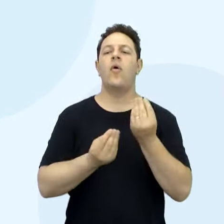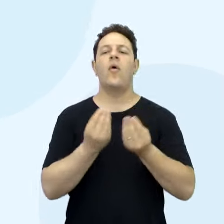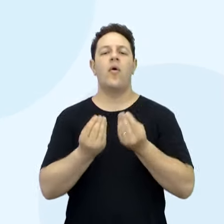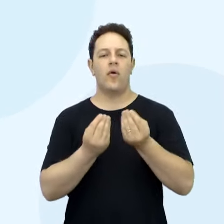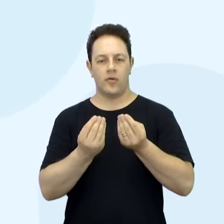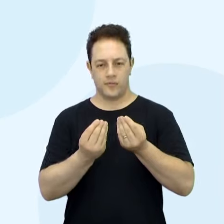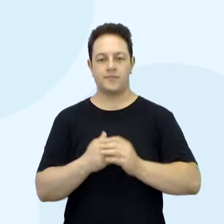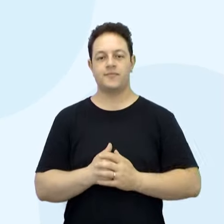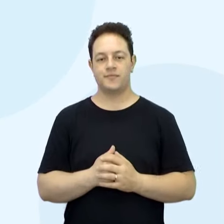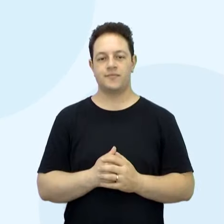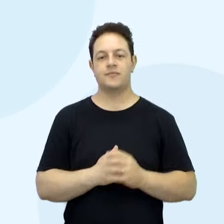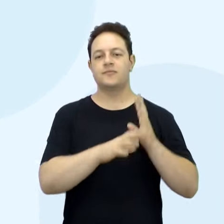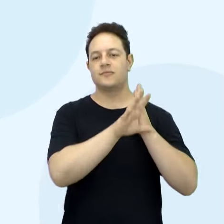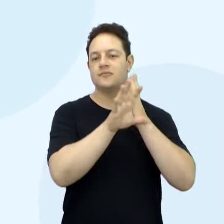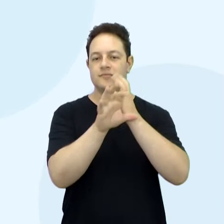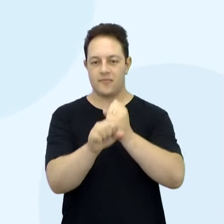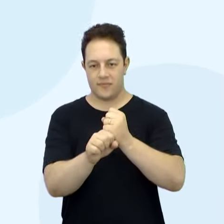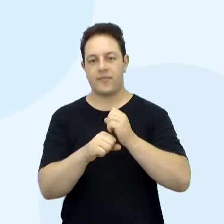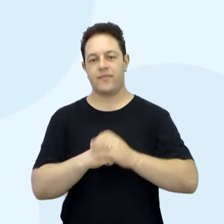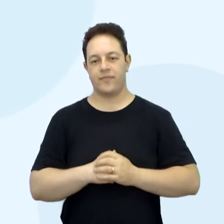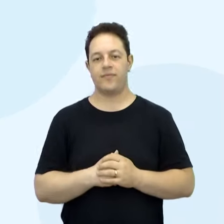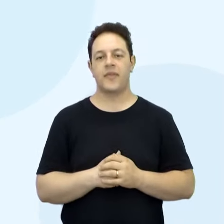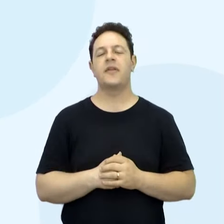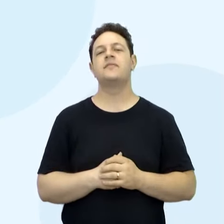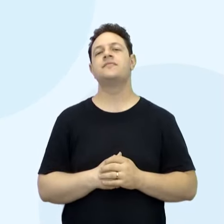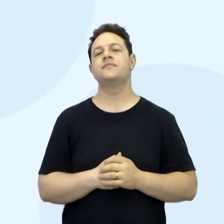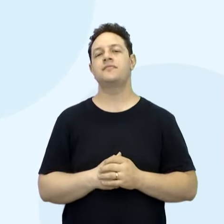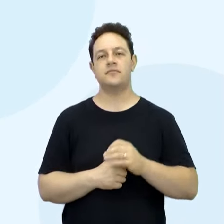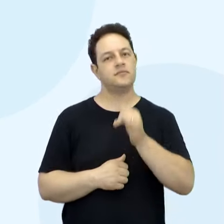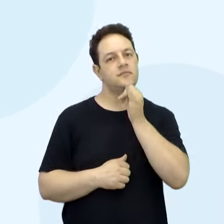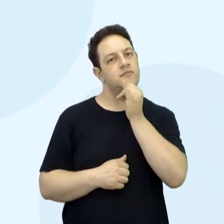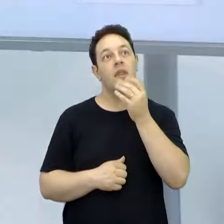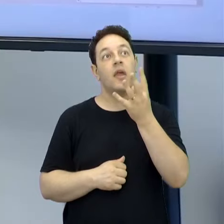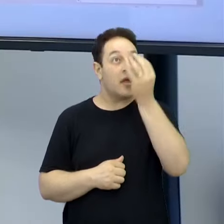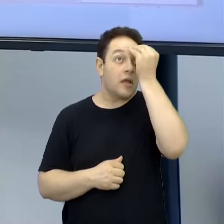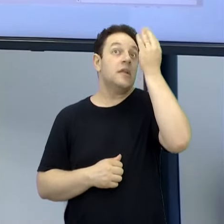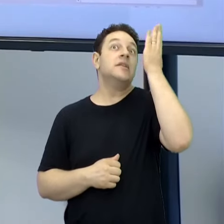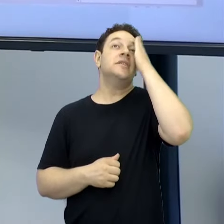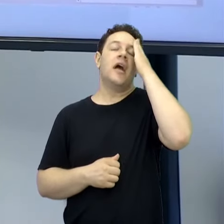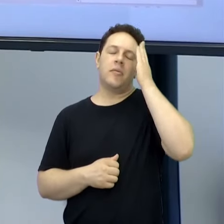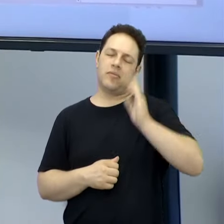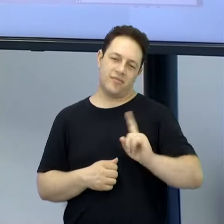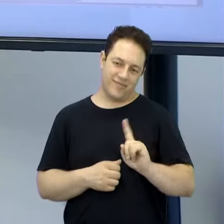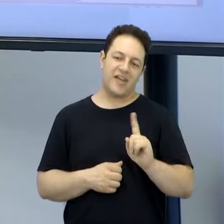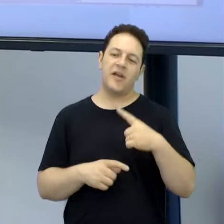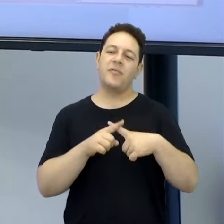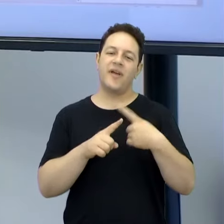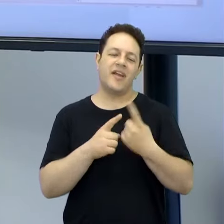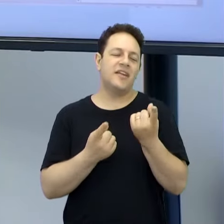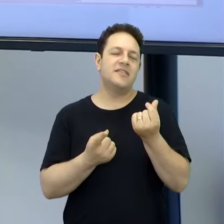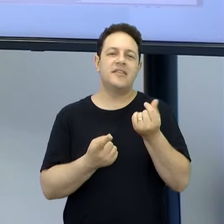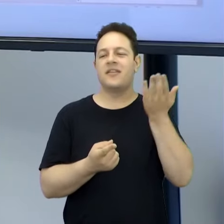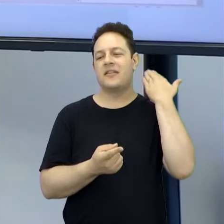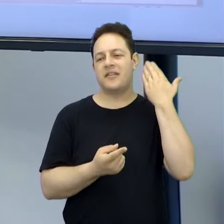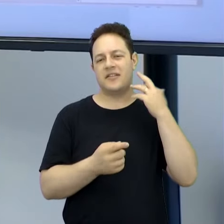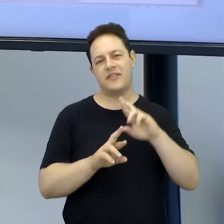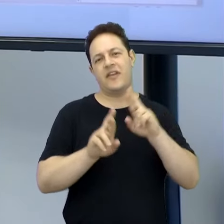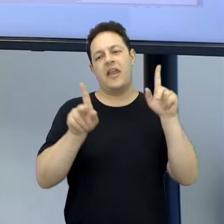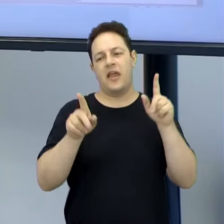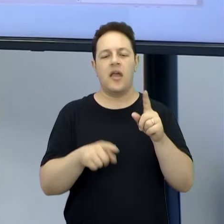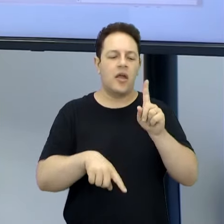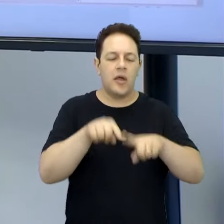Ou quanto a gente gastou, a gente nunca vai saber. porque o dinheiro era outro, os